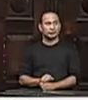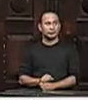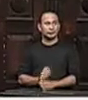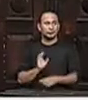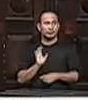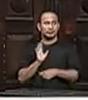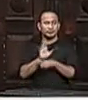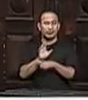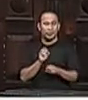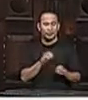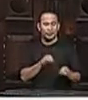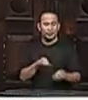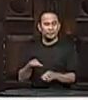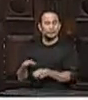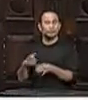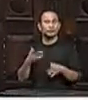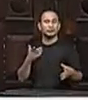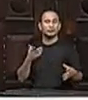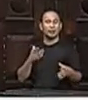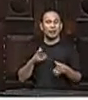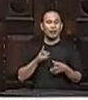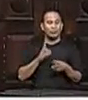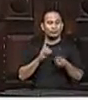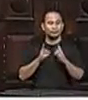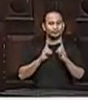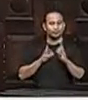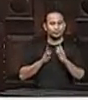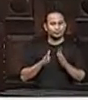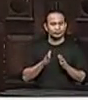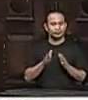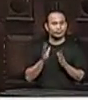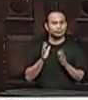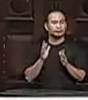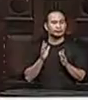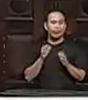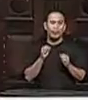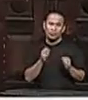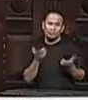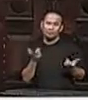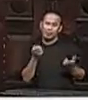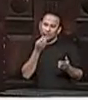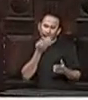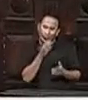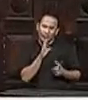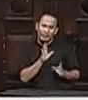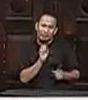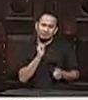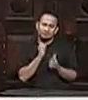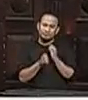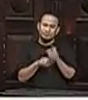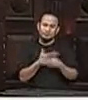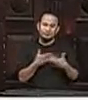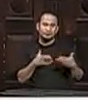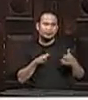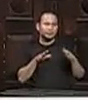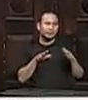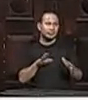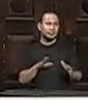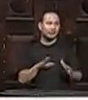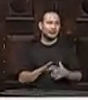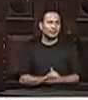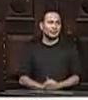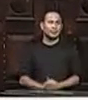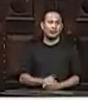campanhas educativas com relação ao trânsito. Então pode ser até benéfico ir para o fundo de esporte, já que não são bem aplicados no